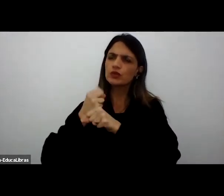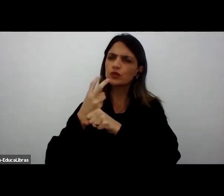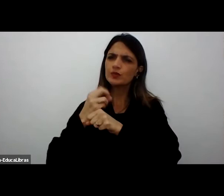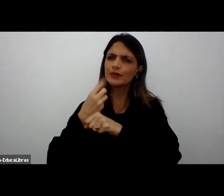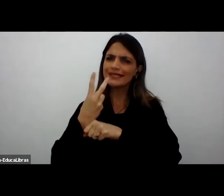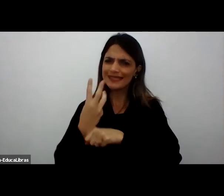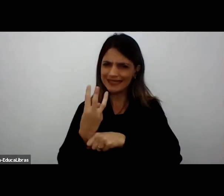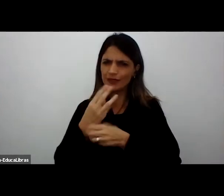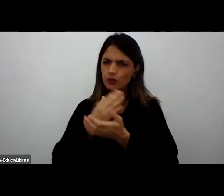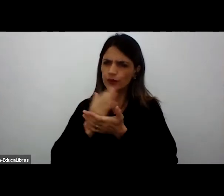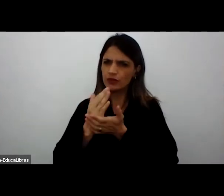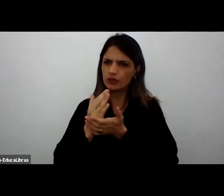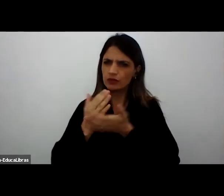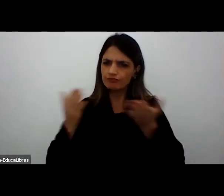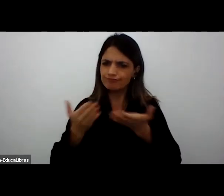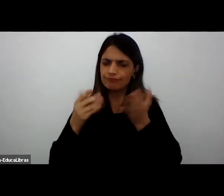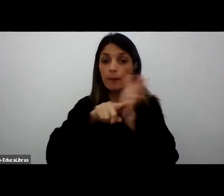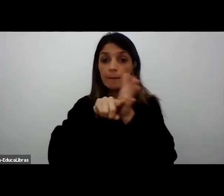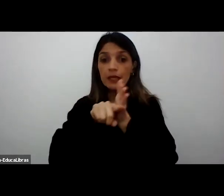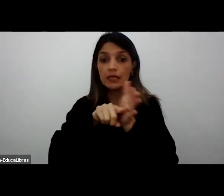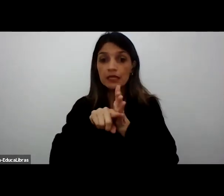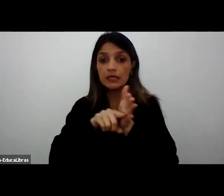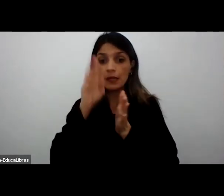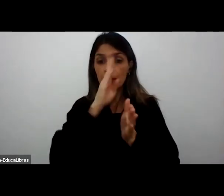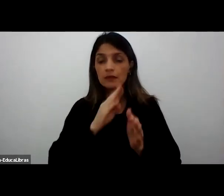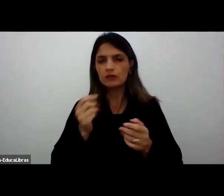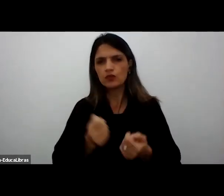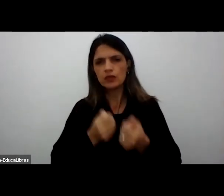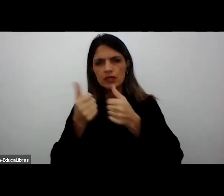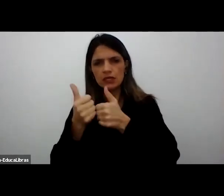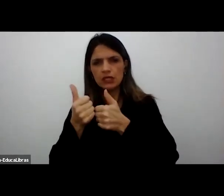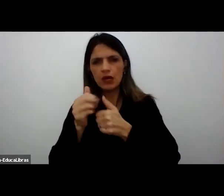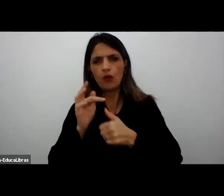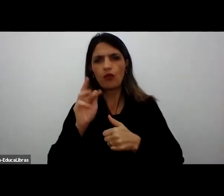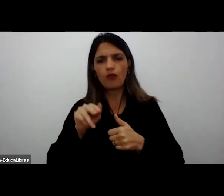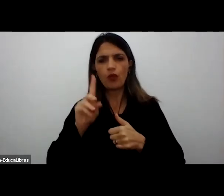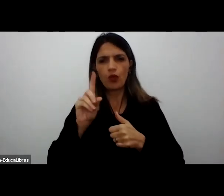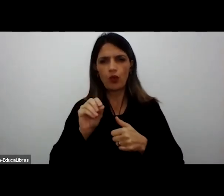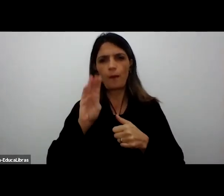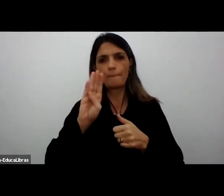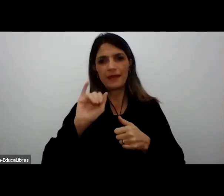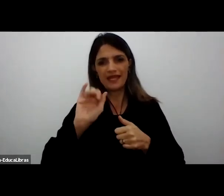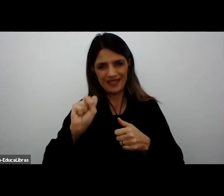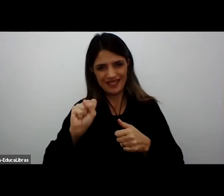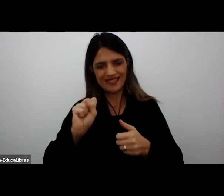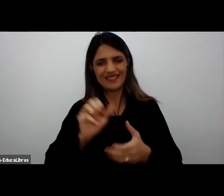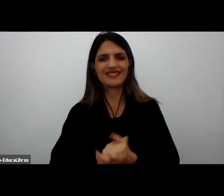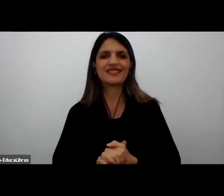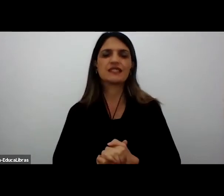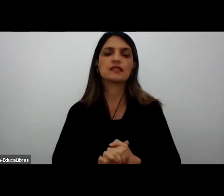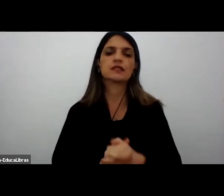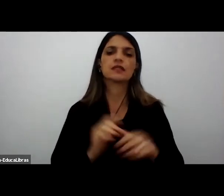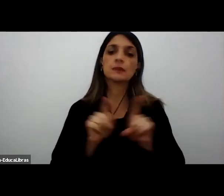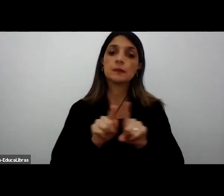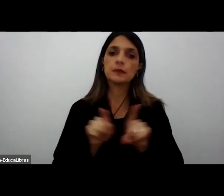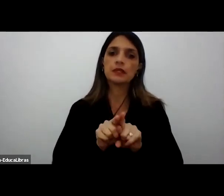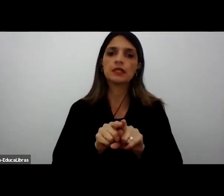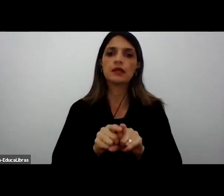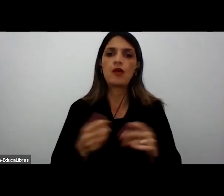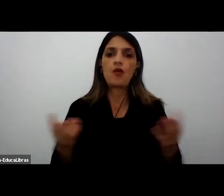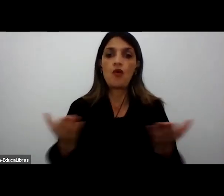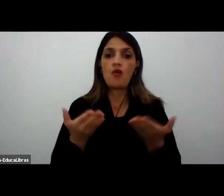a Pesquisa Brasil Doação, o Fundo BIS e o nosso querido Dia de Doar, que é hoje um